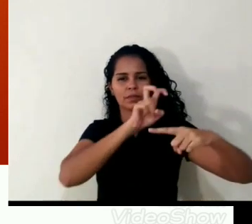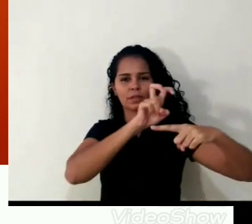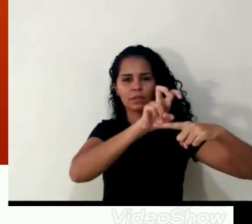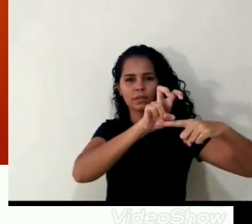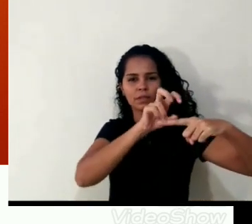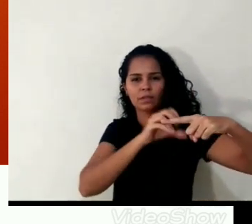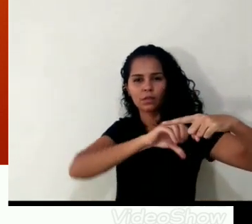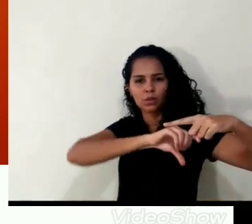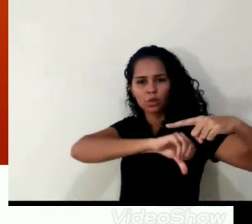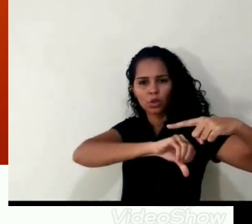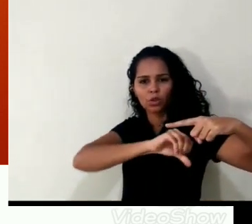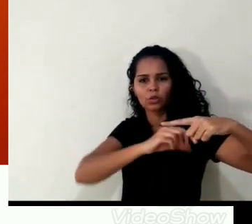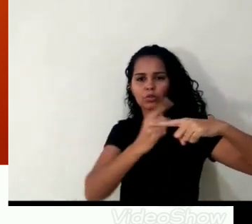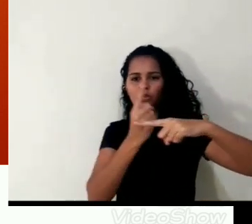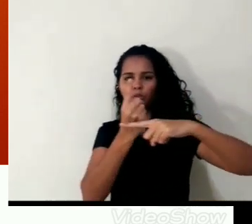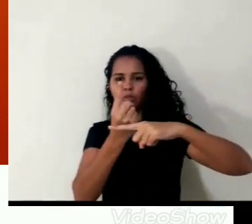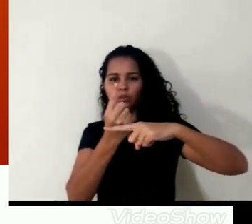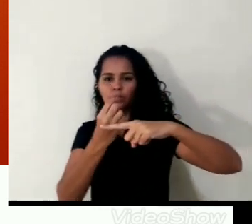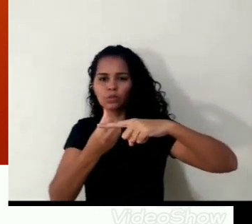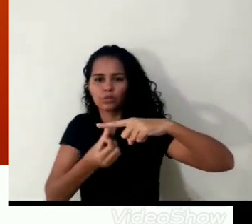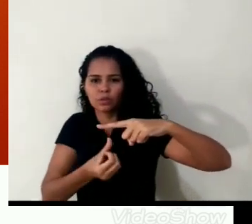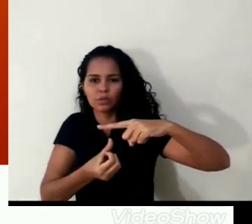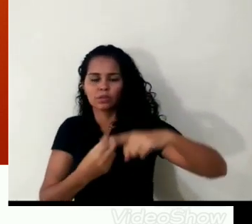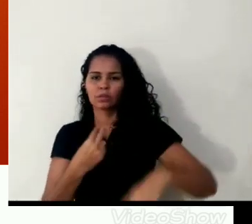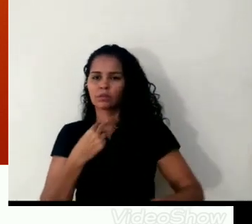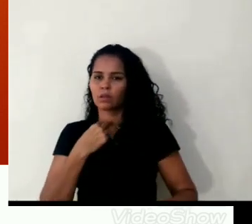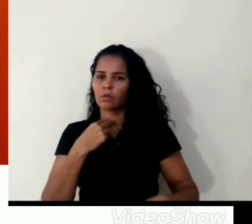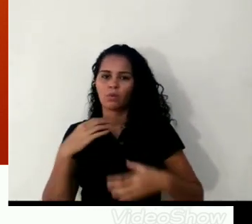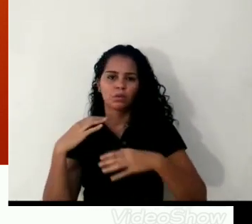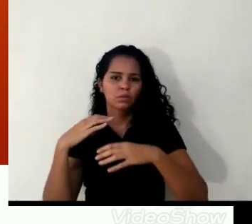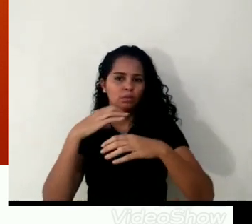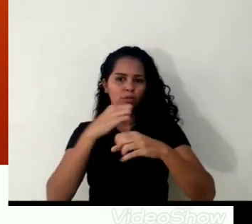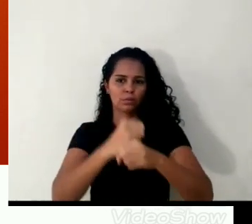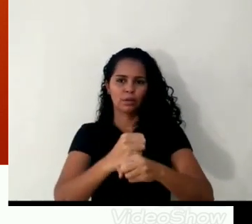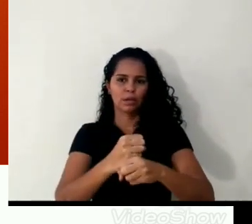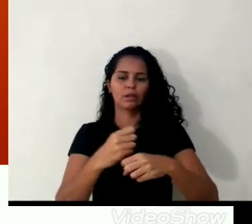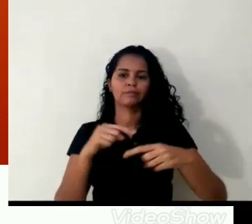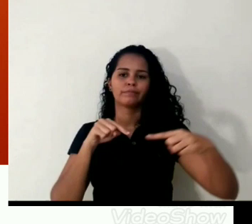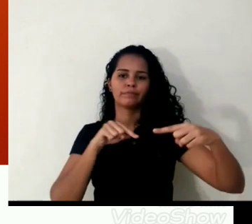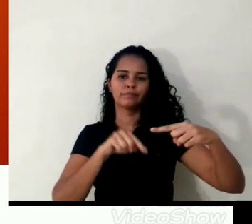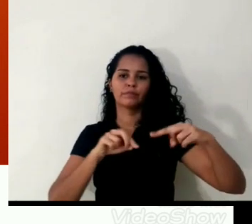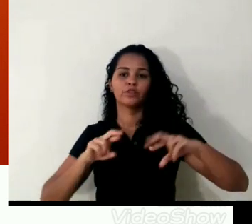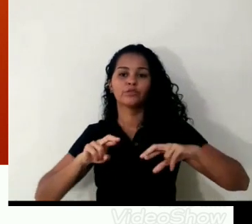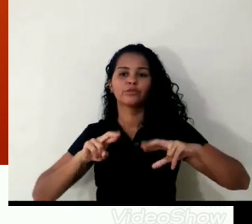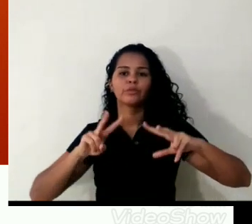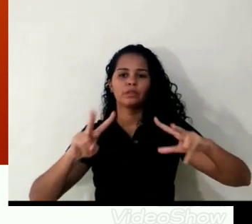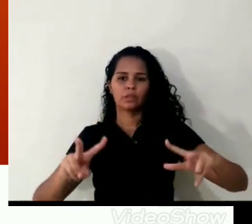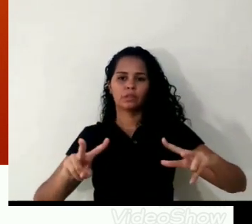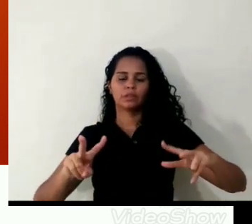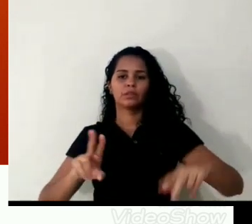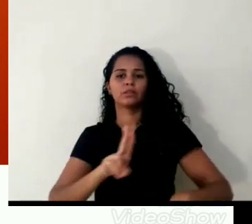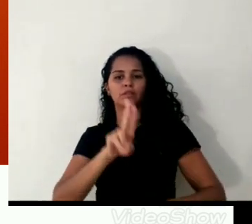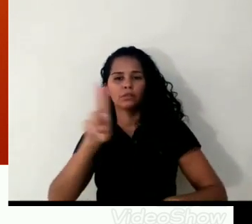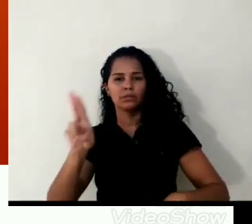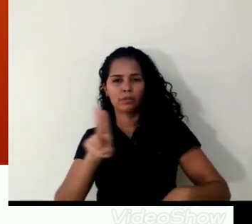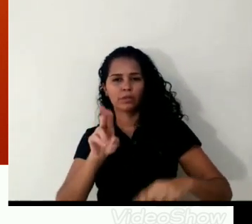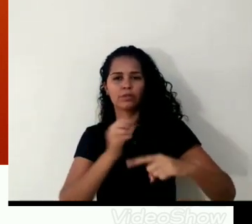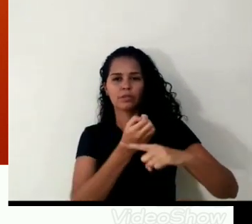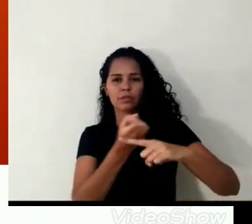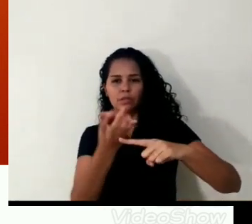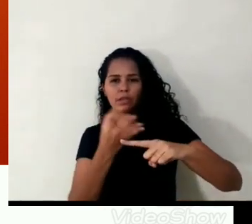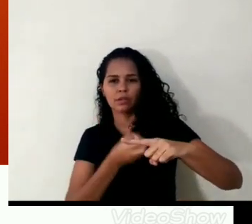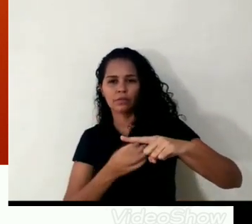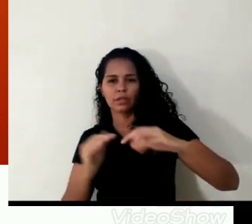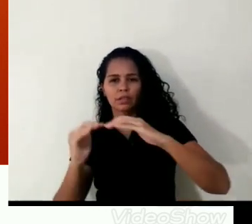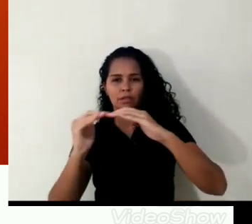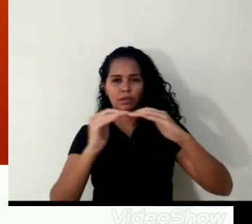porque os denominadores são diferentes. Nós vamos recorrer às frações equivalentes. Perceba que 5 nonos, se você multiplicar o